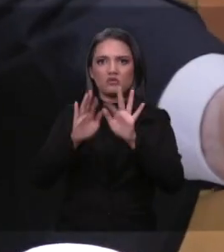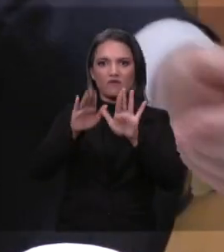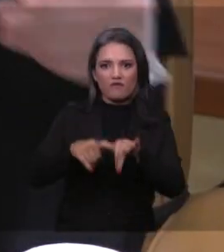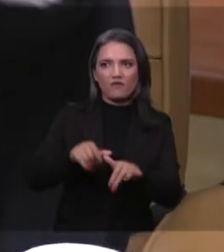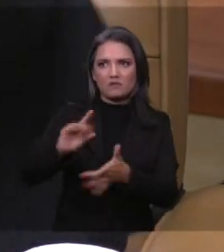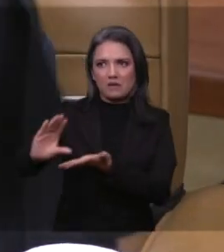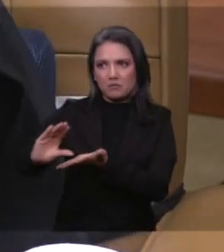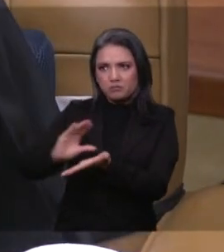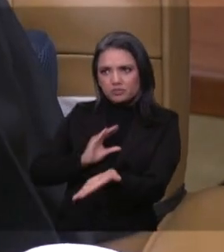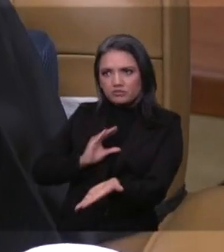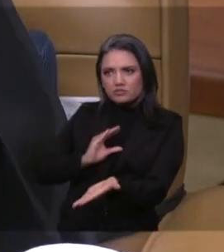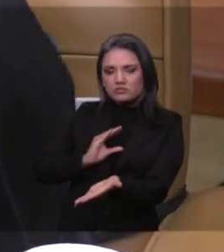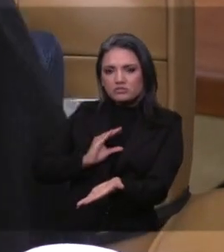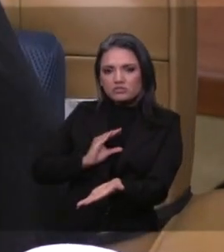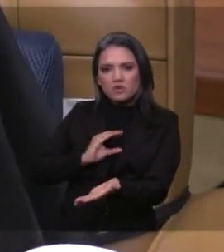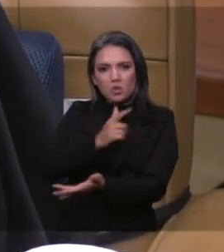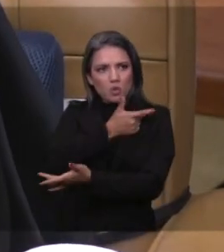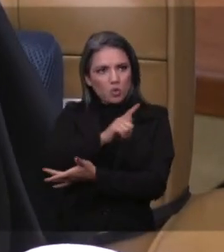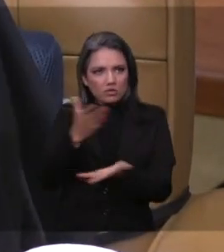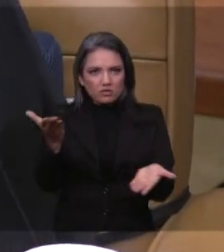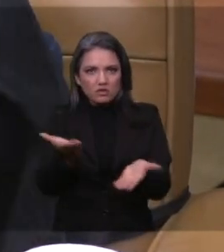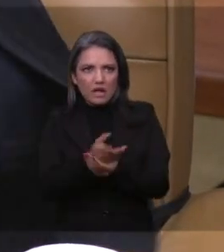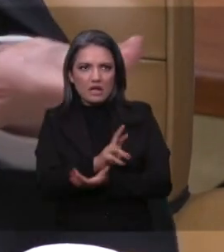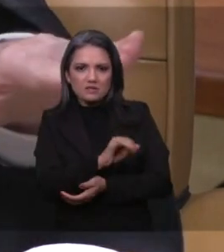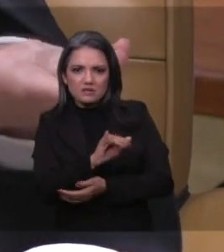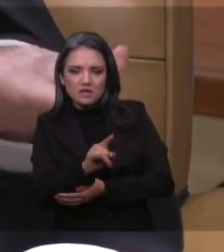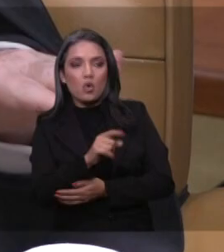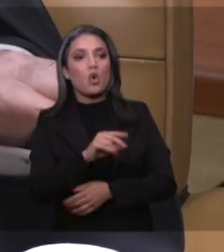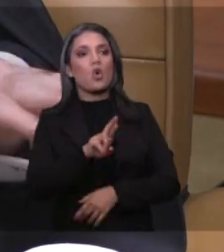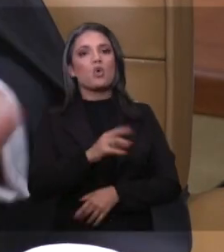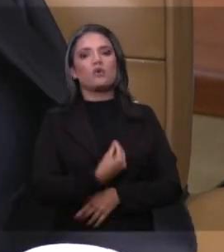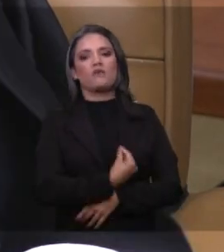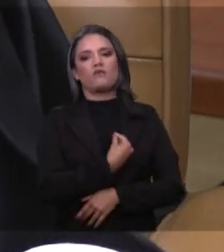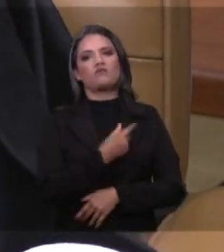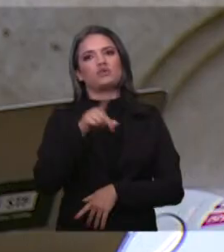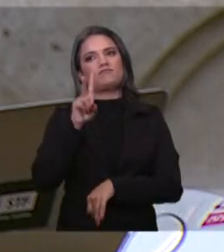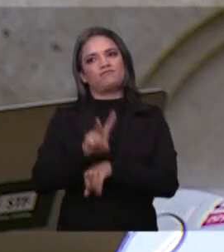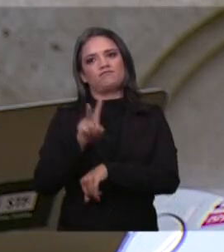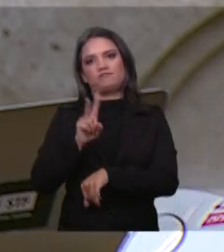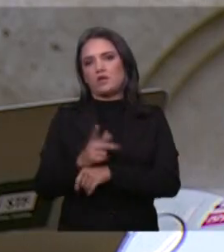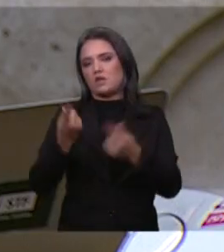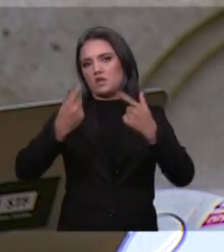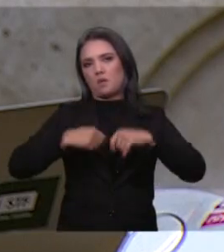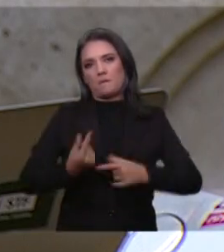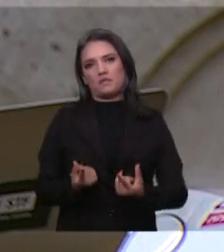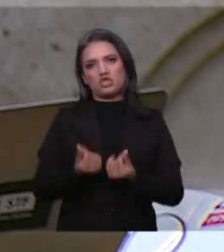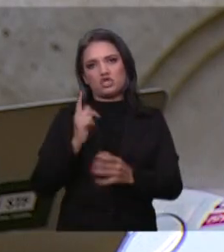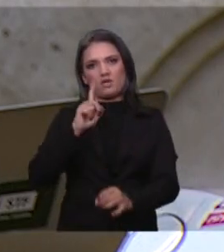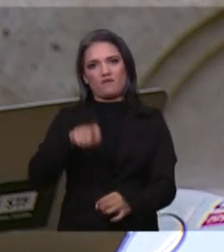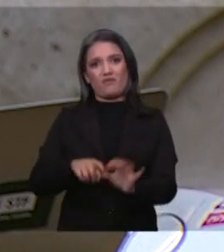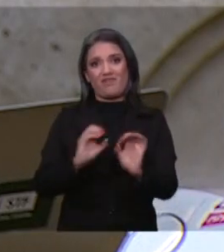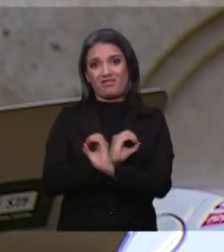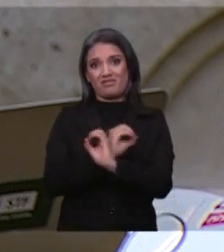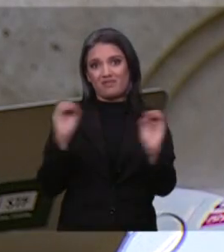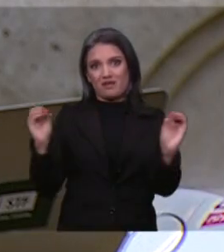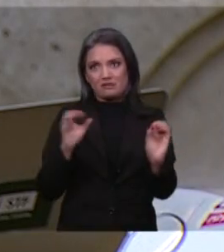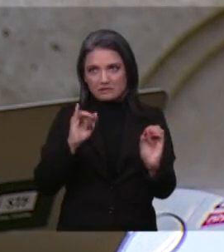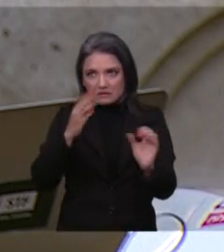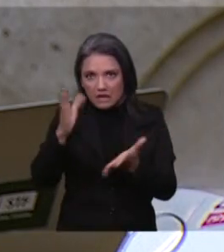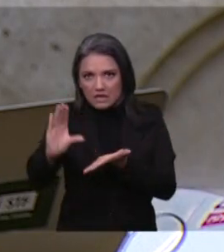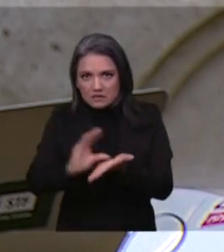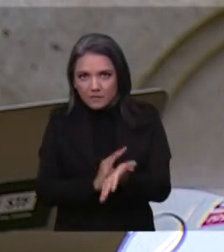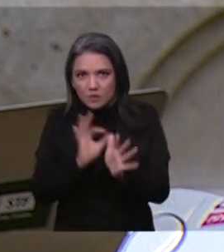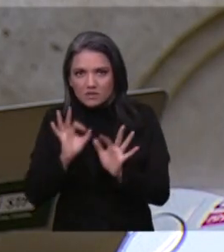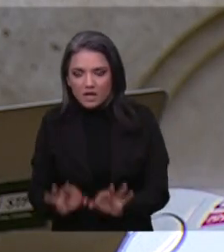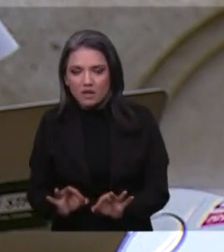sem rescisória, ou com trânsito em julgado, com rescisória, estão salvaguardados. Exatamente. Talvez os sinais da boa fé...